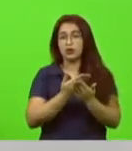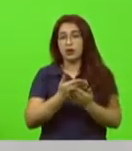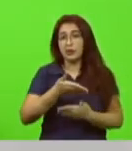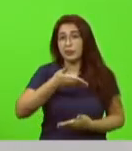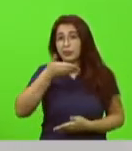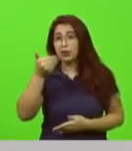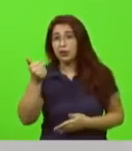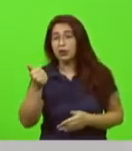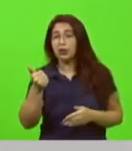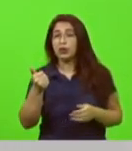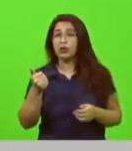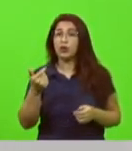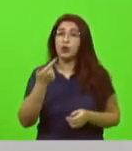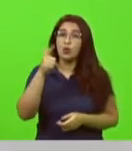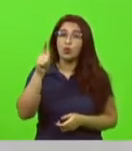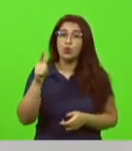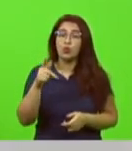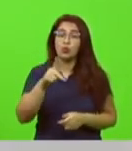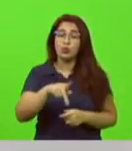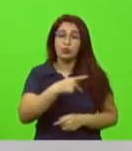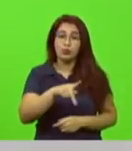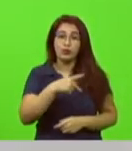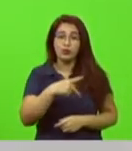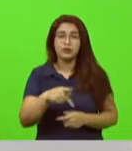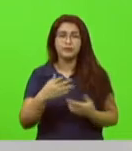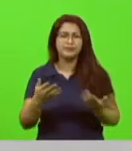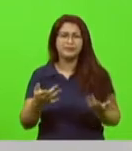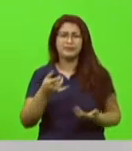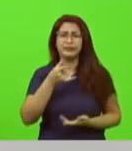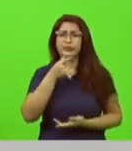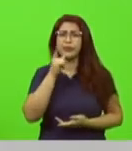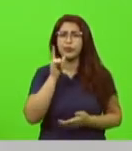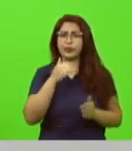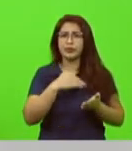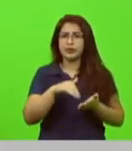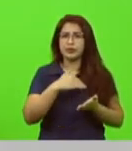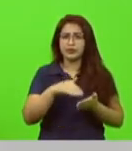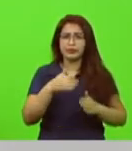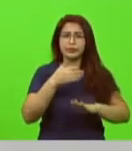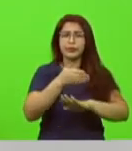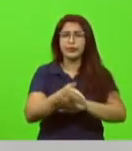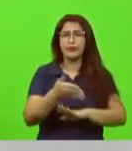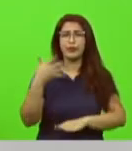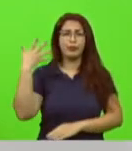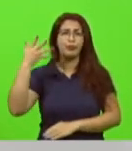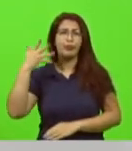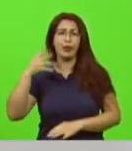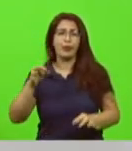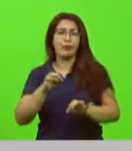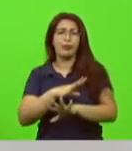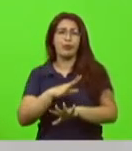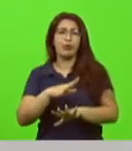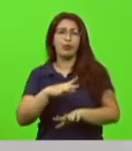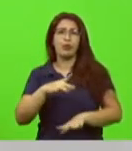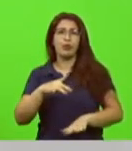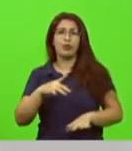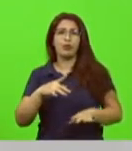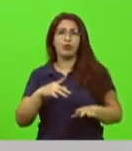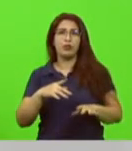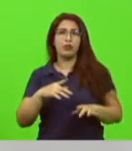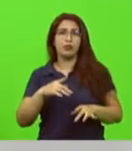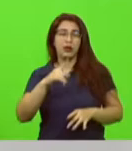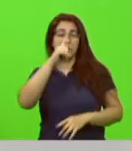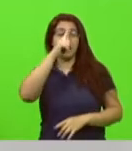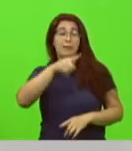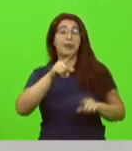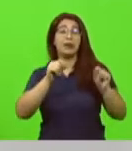você vai lá e faz isso. E ontem, infelizmente, o secretário foi com o discurso pronto, e ele disse que quem manda, mais em outras palavras, quem manda naquilo